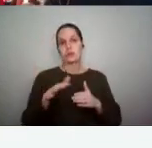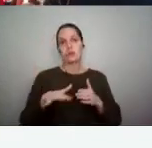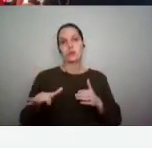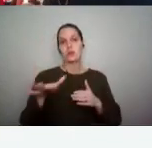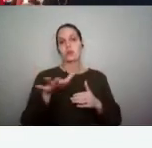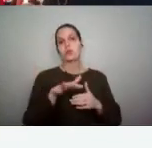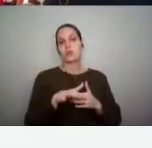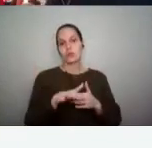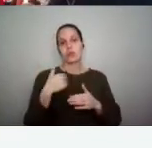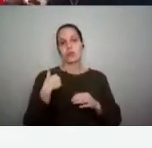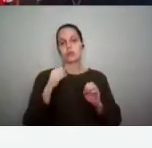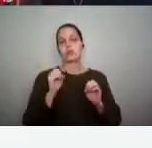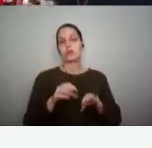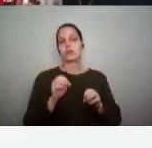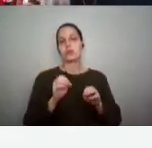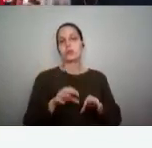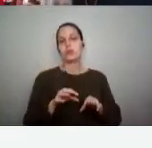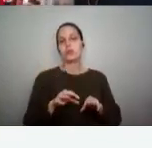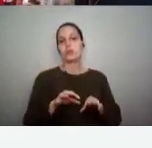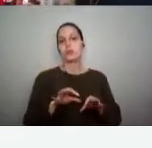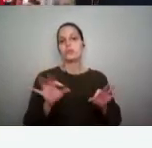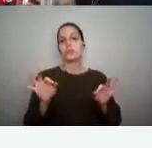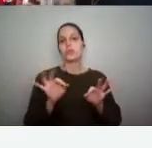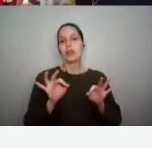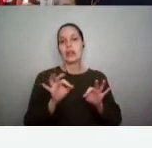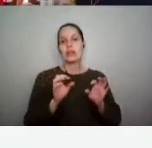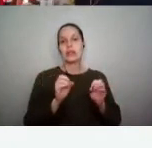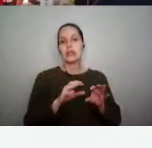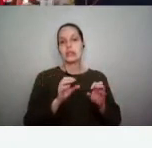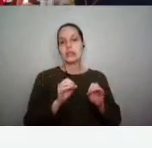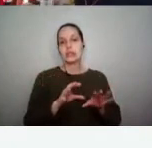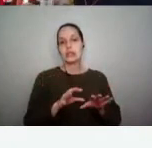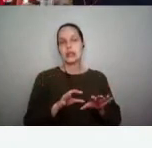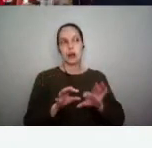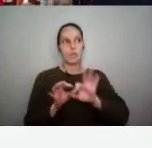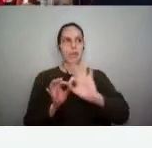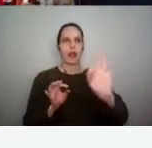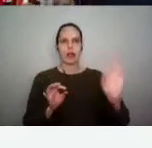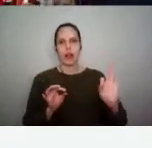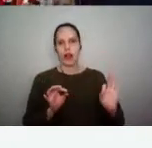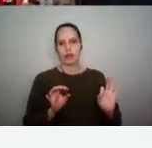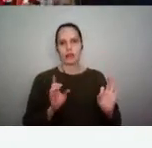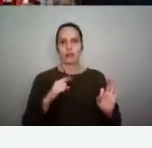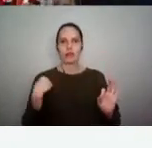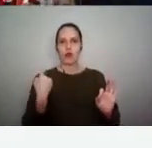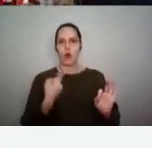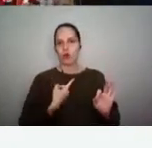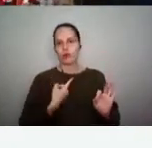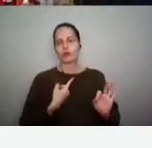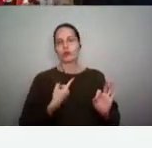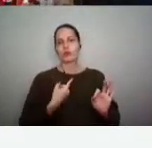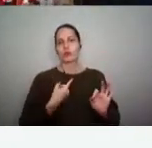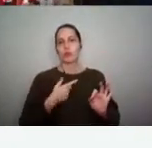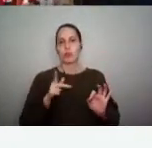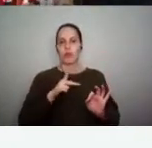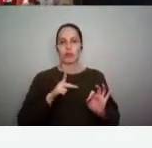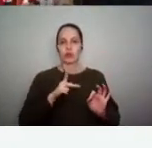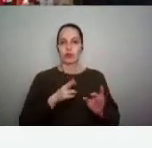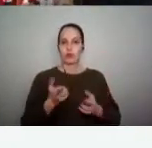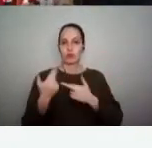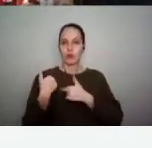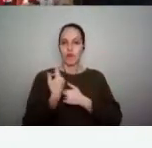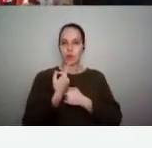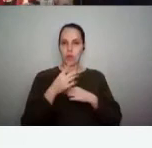do que eu ensino. Ninguém ensina no vazio, né? Todos nós somos professores de alguma coisa, então esse